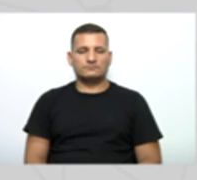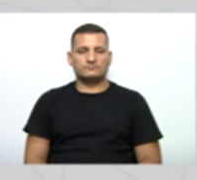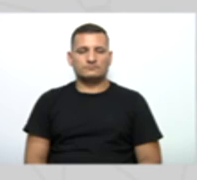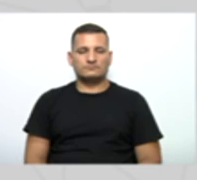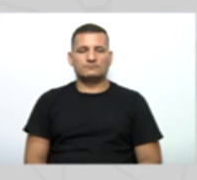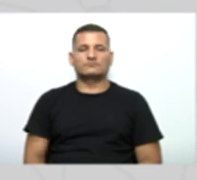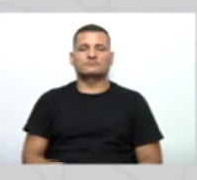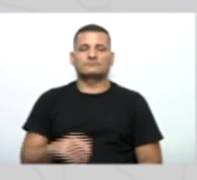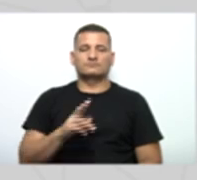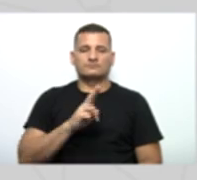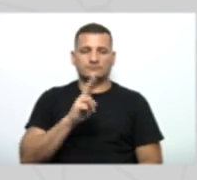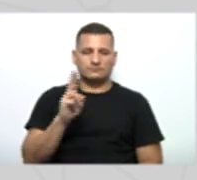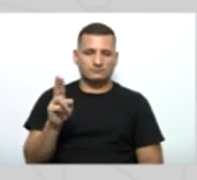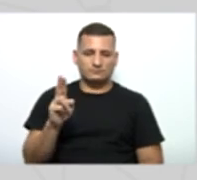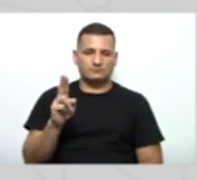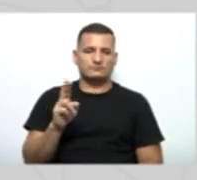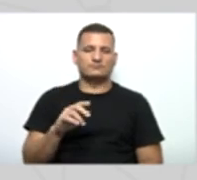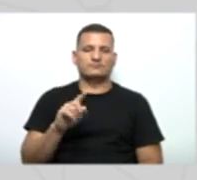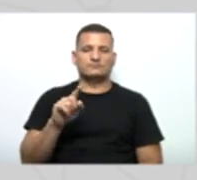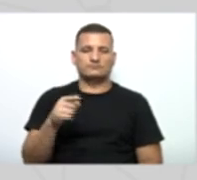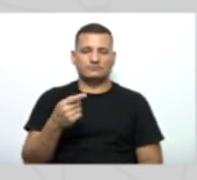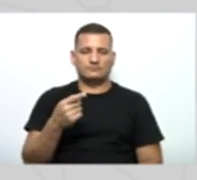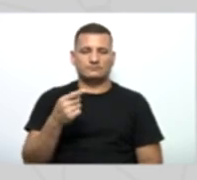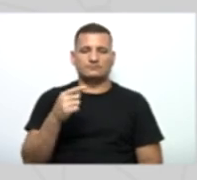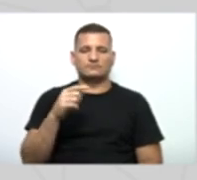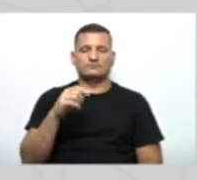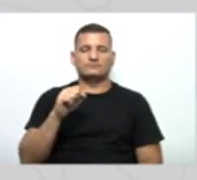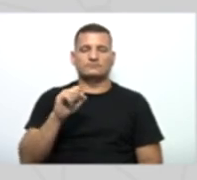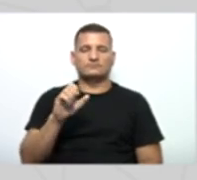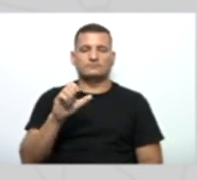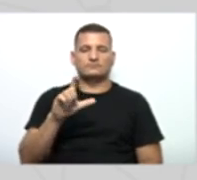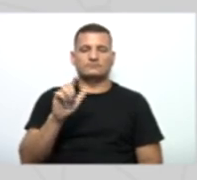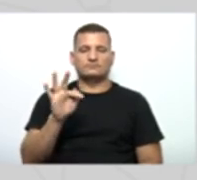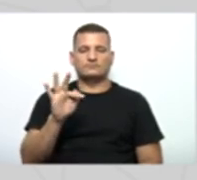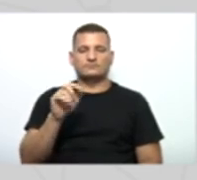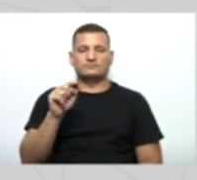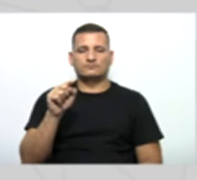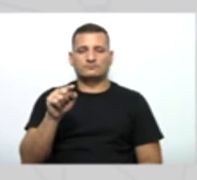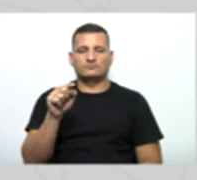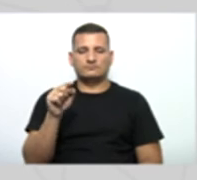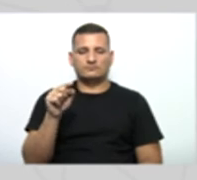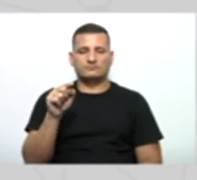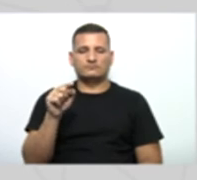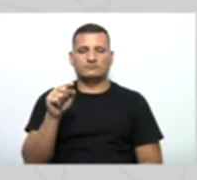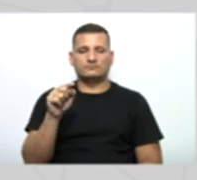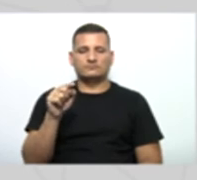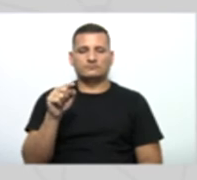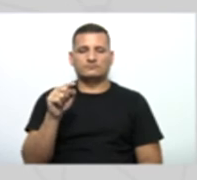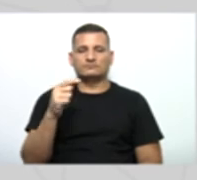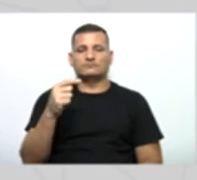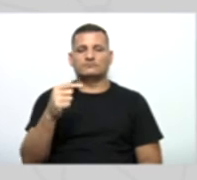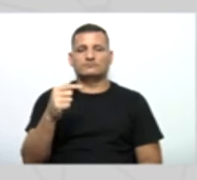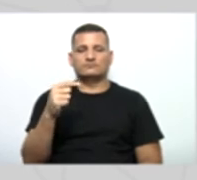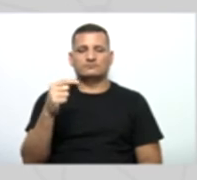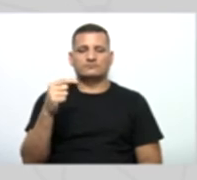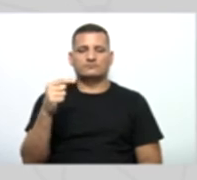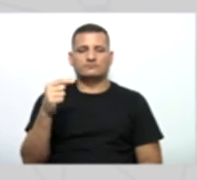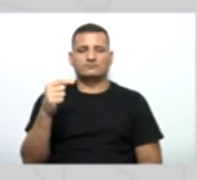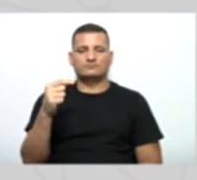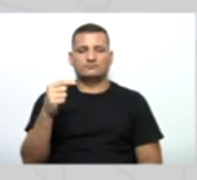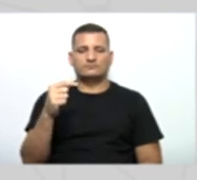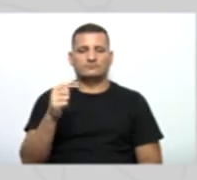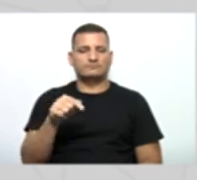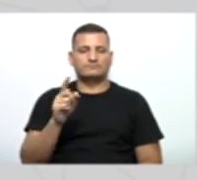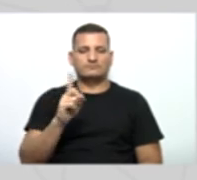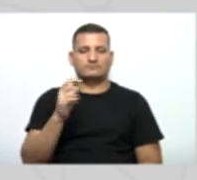Ponto nome. E self. Ponto underline, underline. Opa,